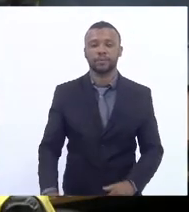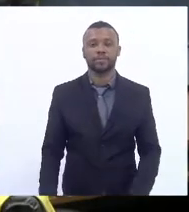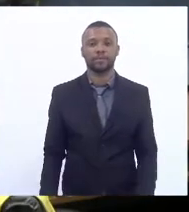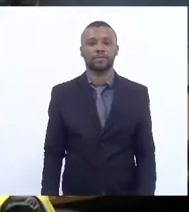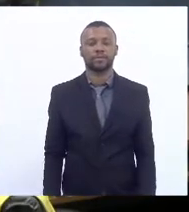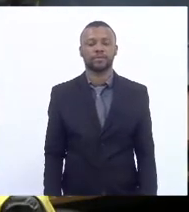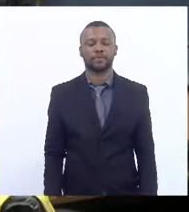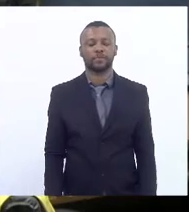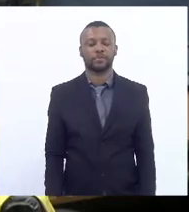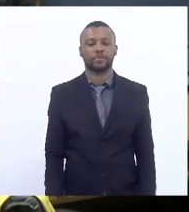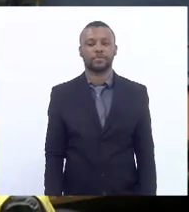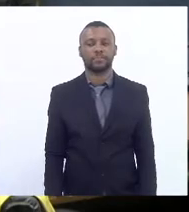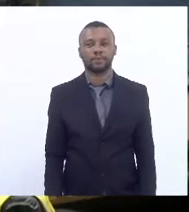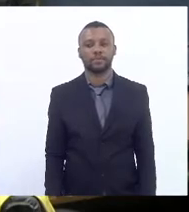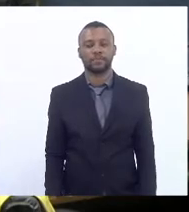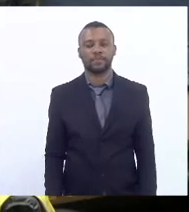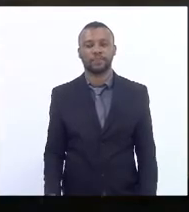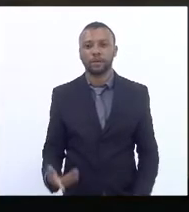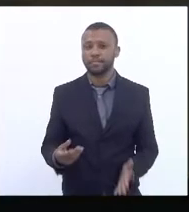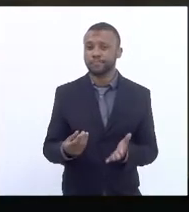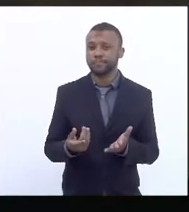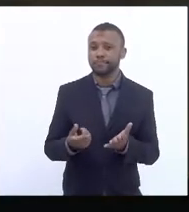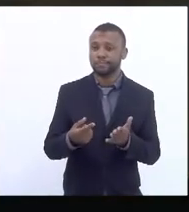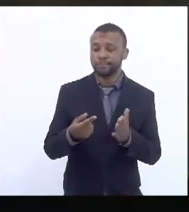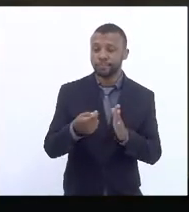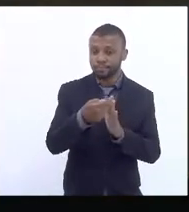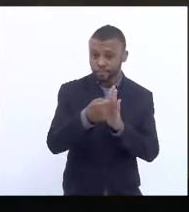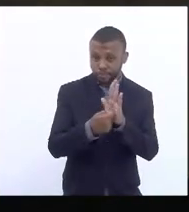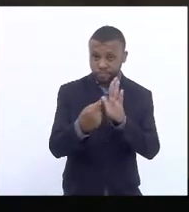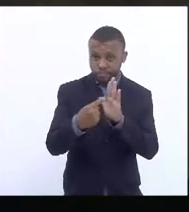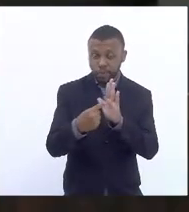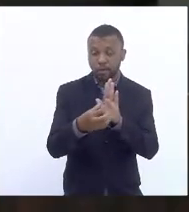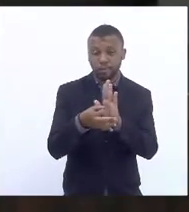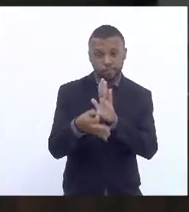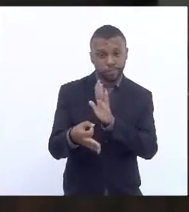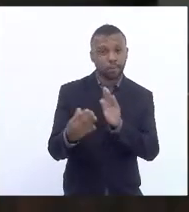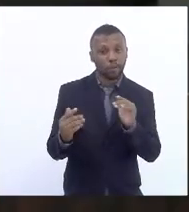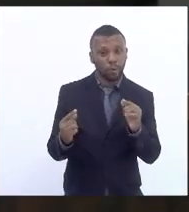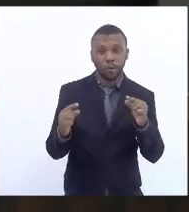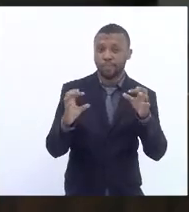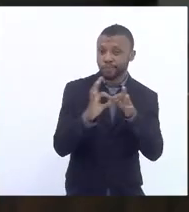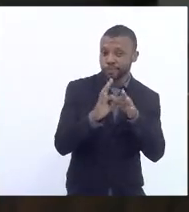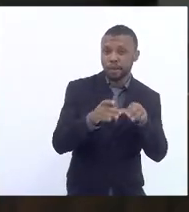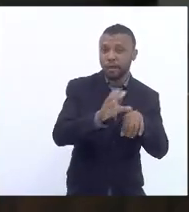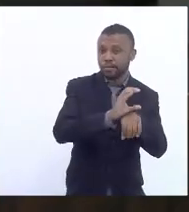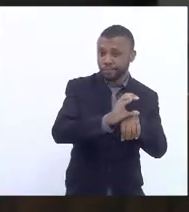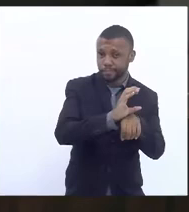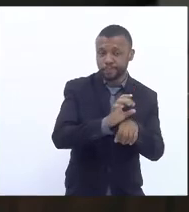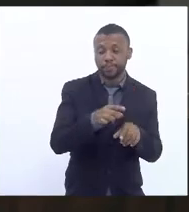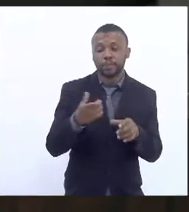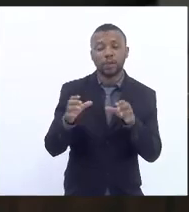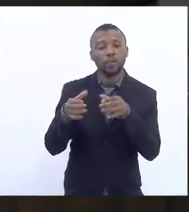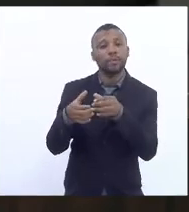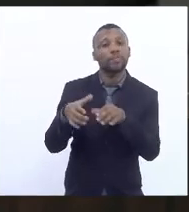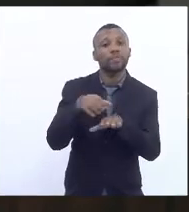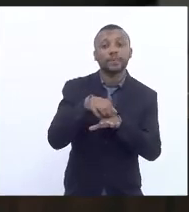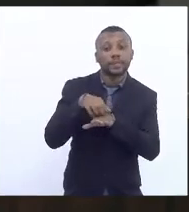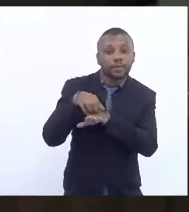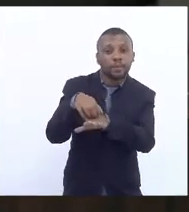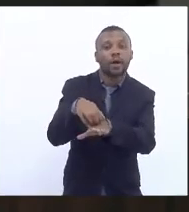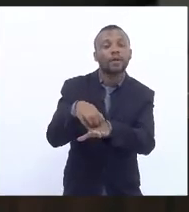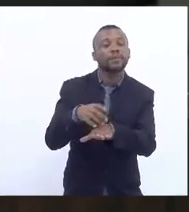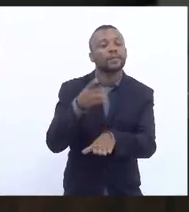É o teu, né? Parecer pela constitucionalidade com emenda, senhor presidente. Obrigado, deputado. Pela Comissão de Transporte, deputado Dionísio.